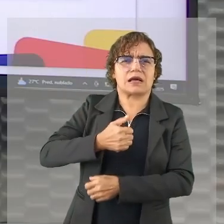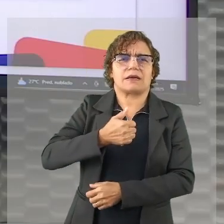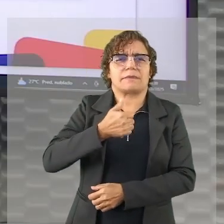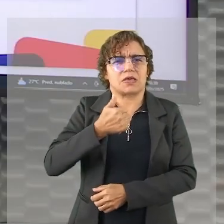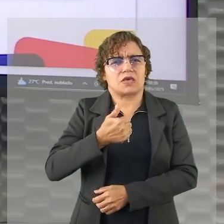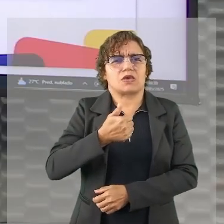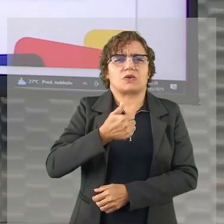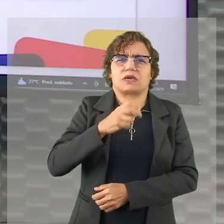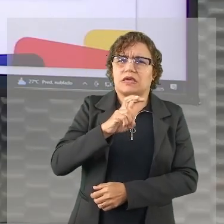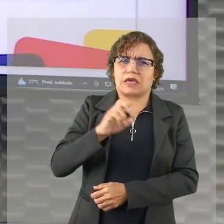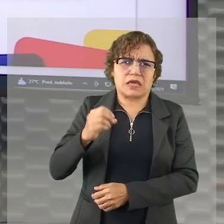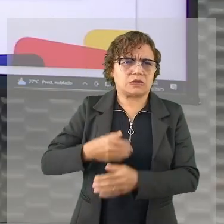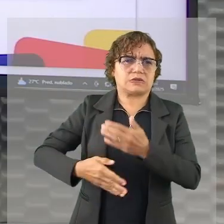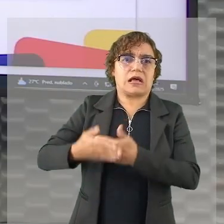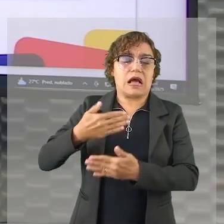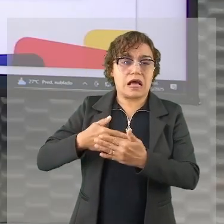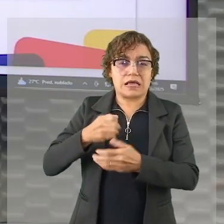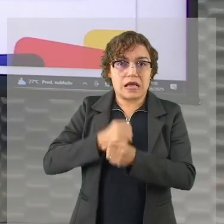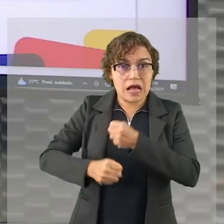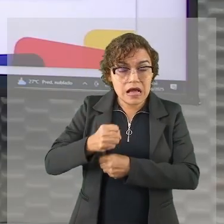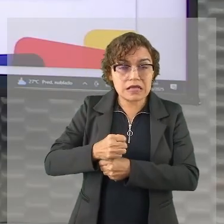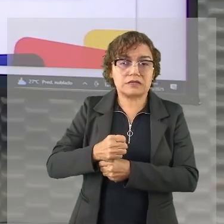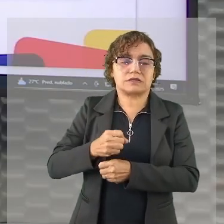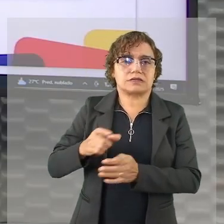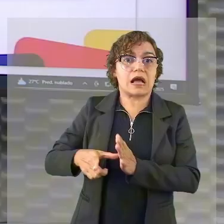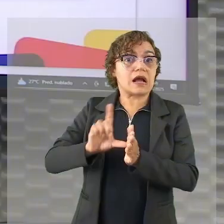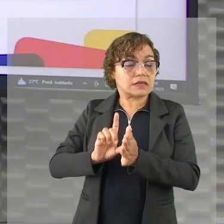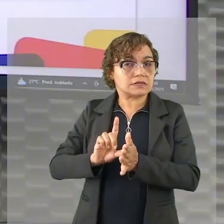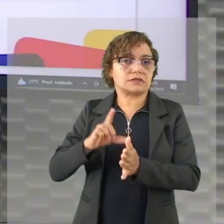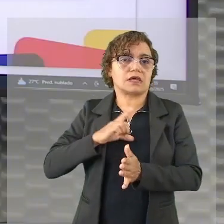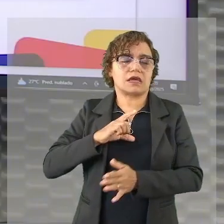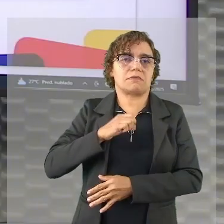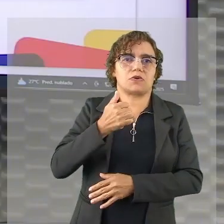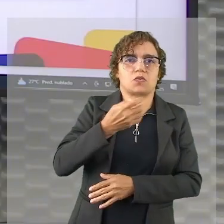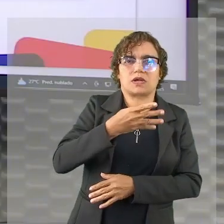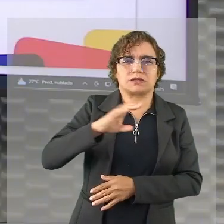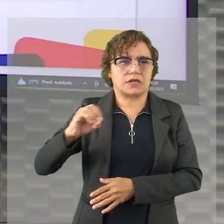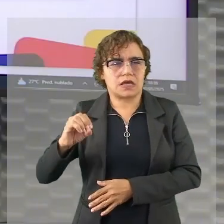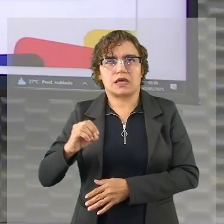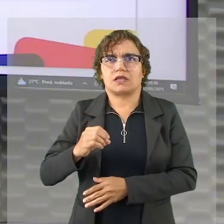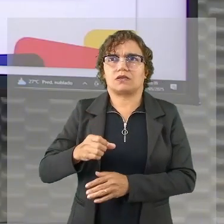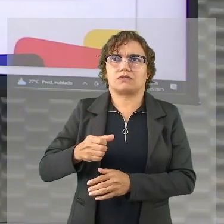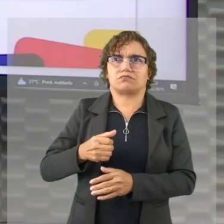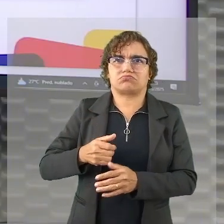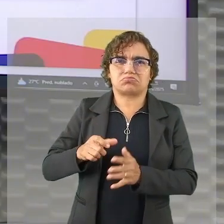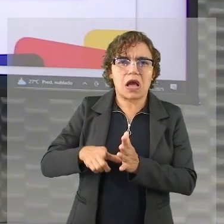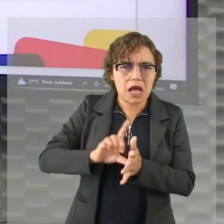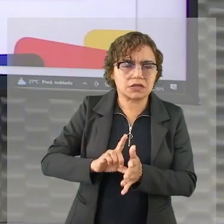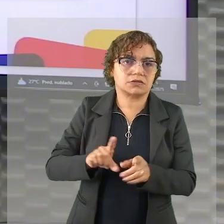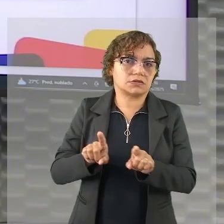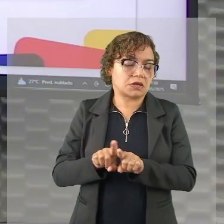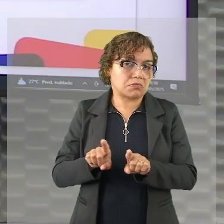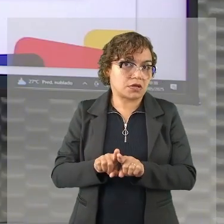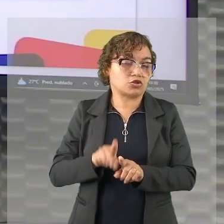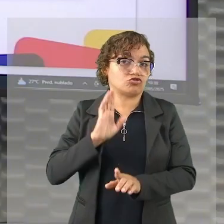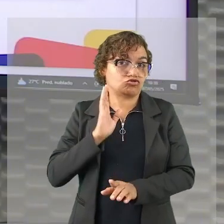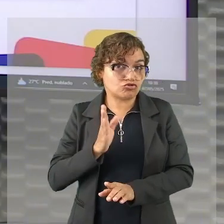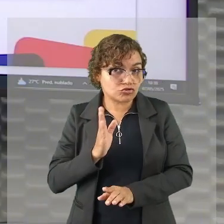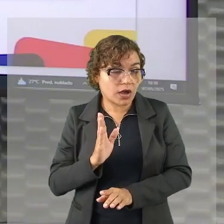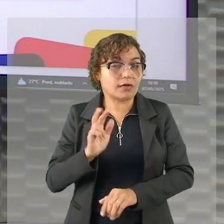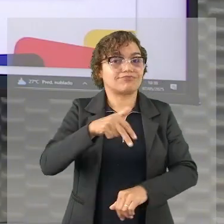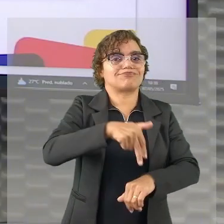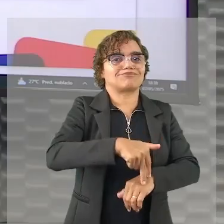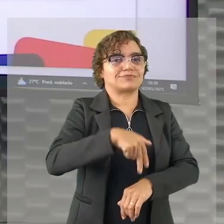1490, 92, que também já estavam por aqui. Tá? Então, não podemos dizer que houve um descobrimento, mas sim, claro, houve